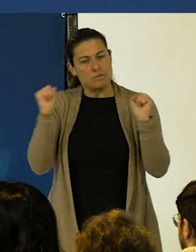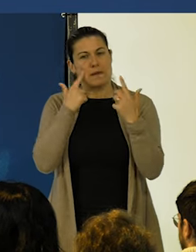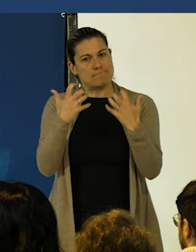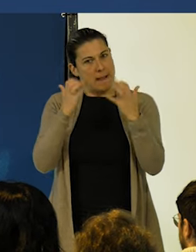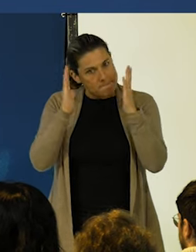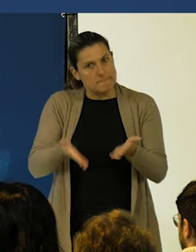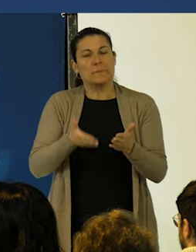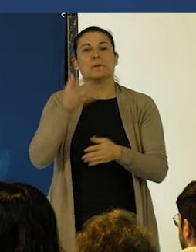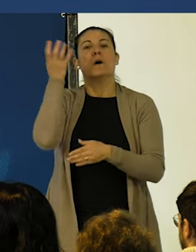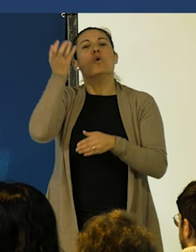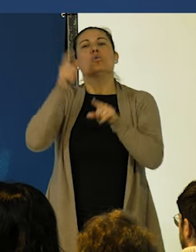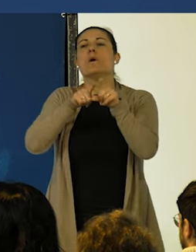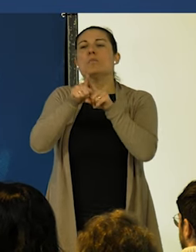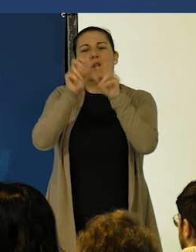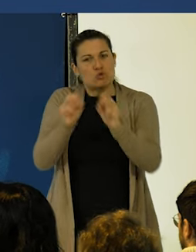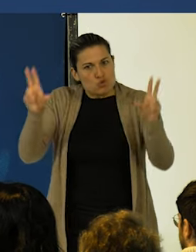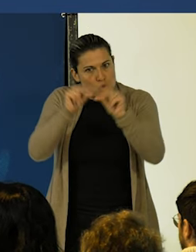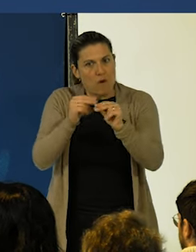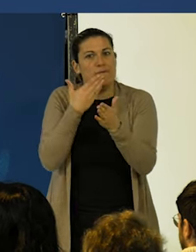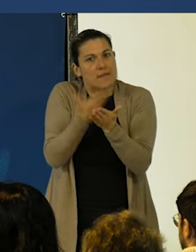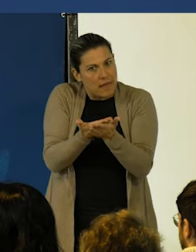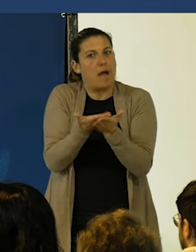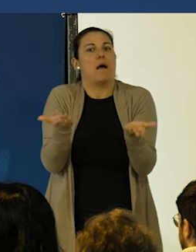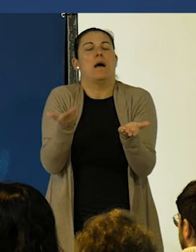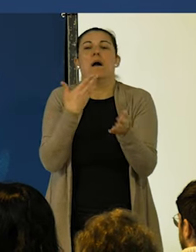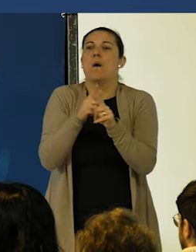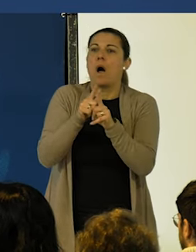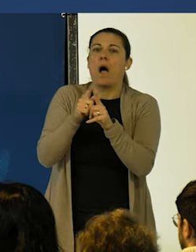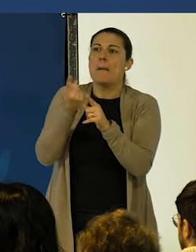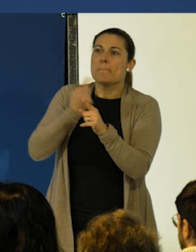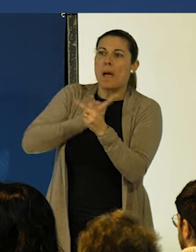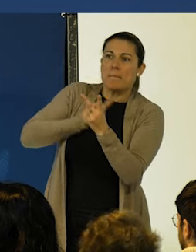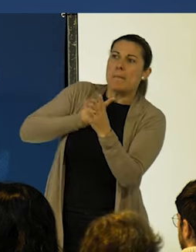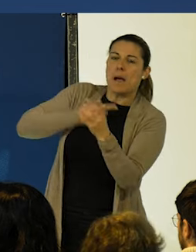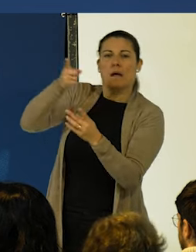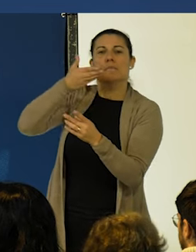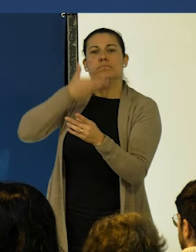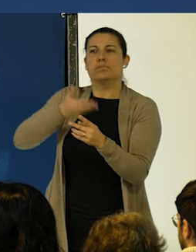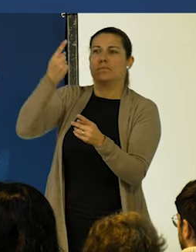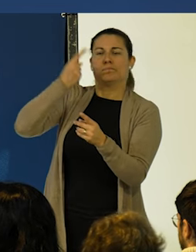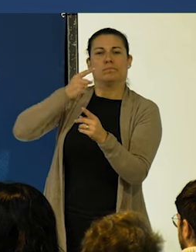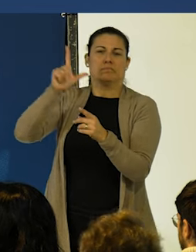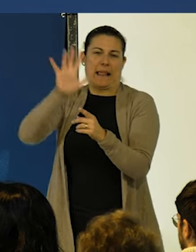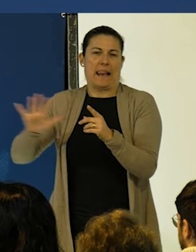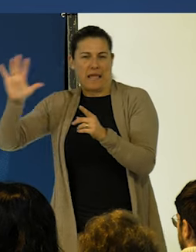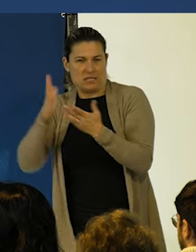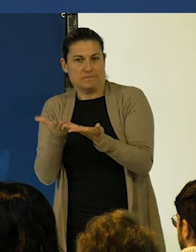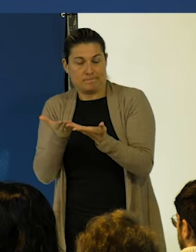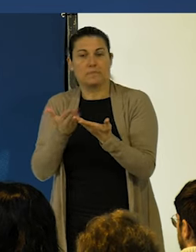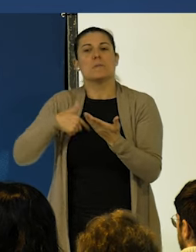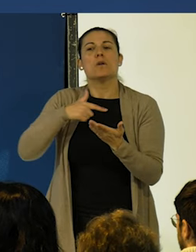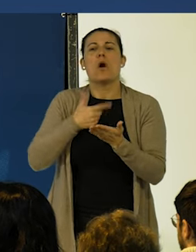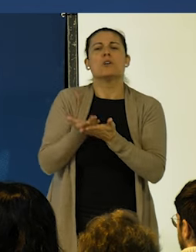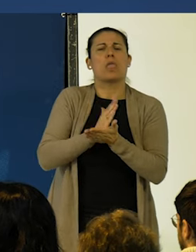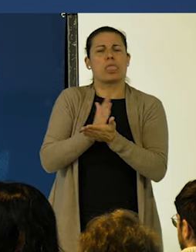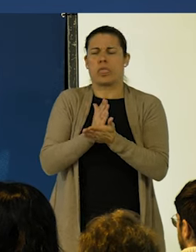criasse uma nova cultura política sem condescendência nenhuma com as experiências autoritárias do Leste. Nunca